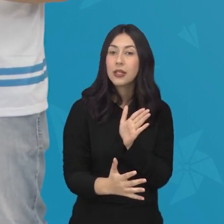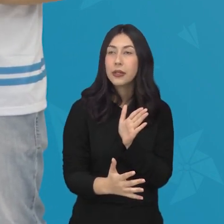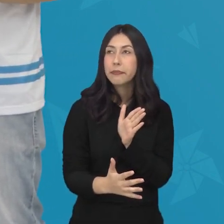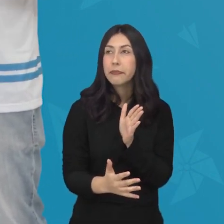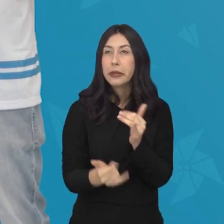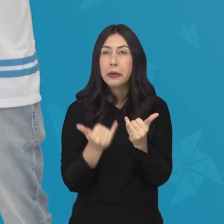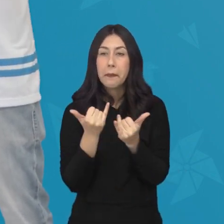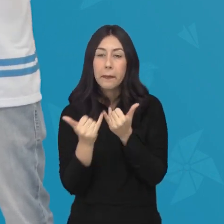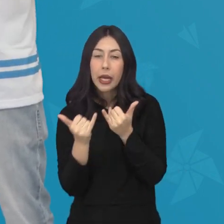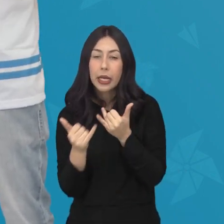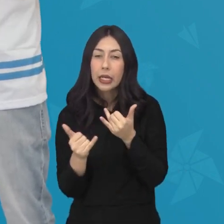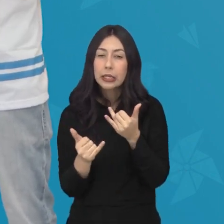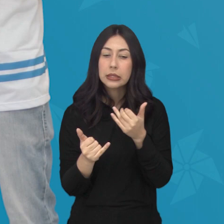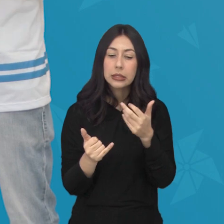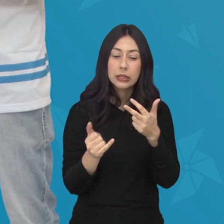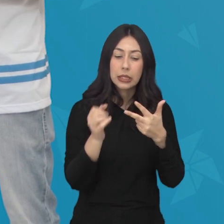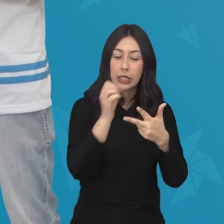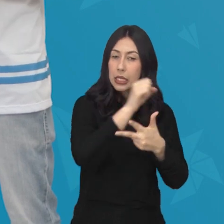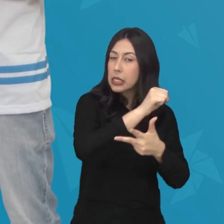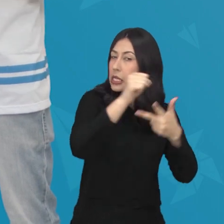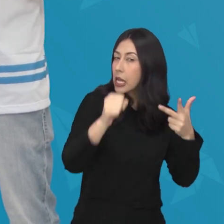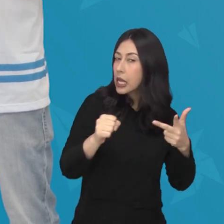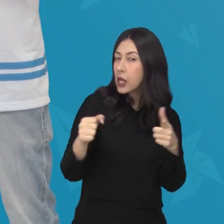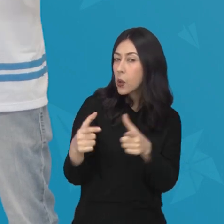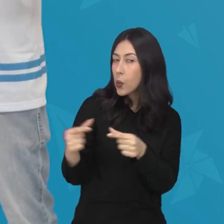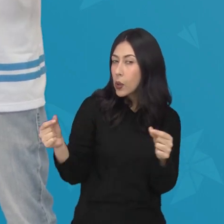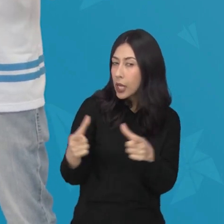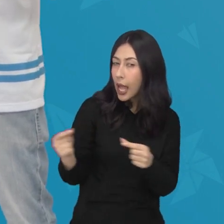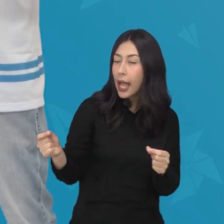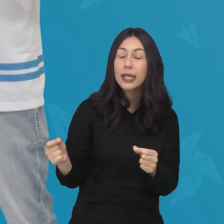Enem ou cara de provas como o Unesp, e um exercício aqui